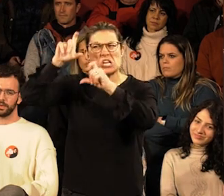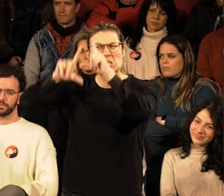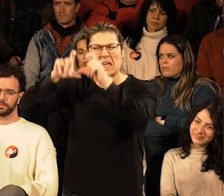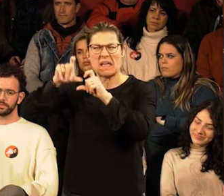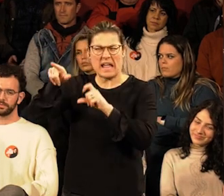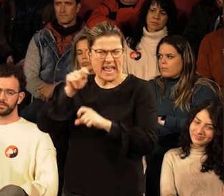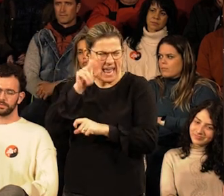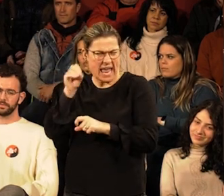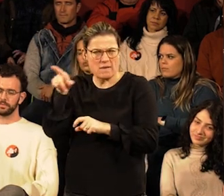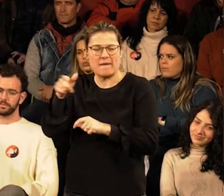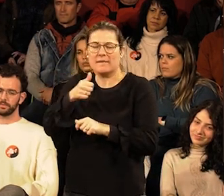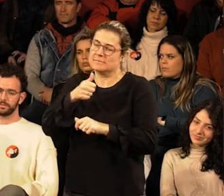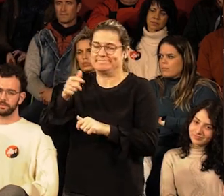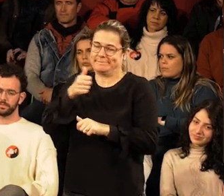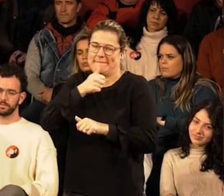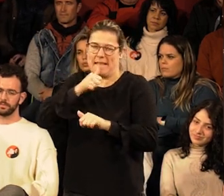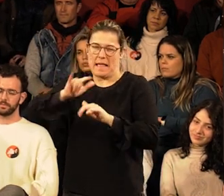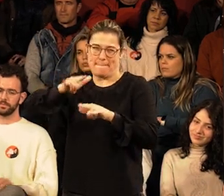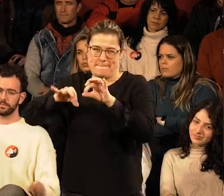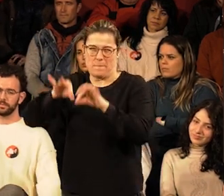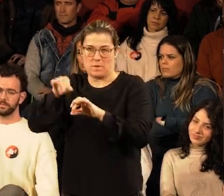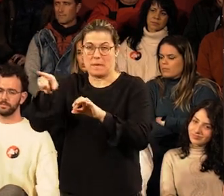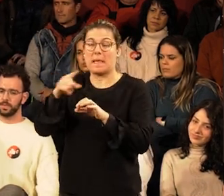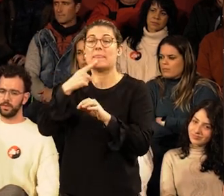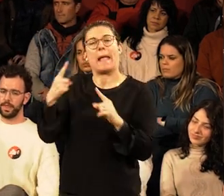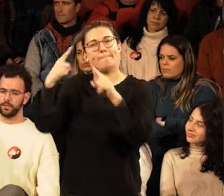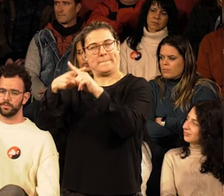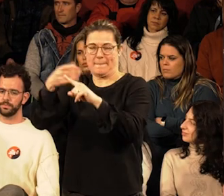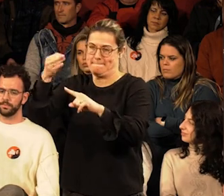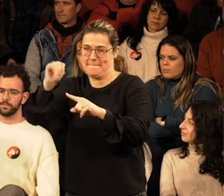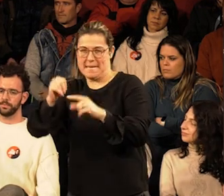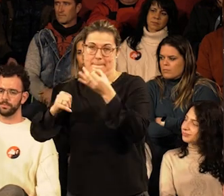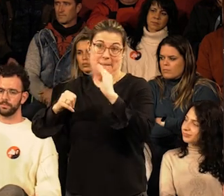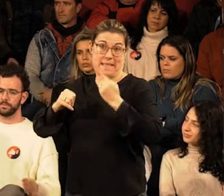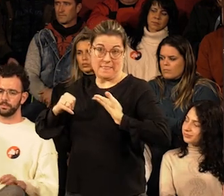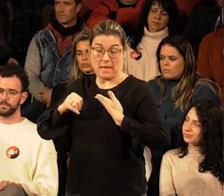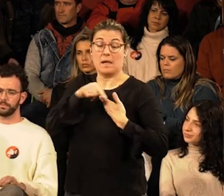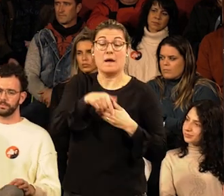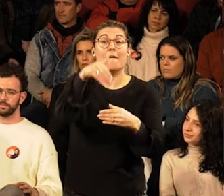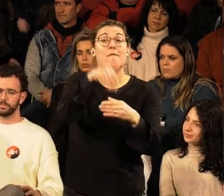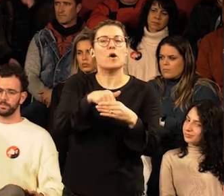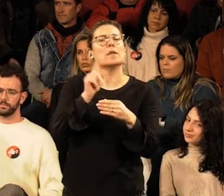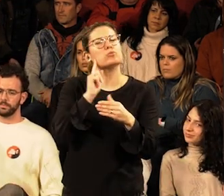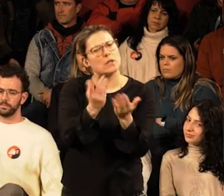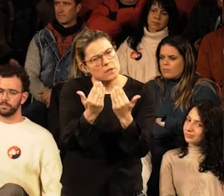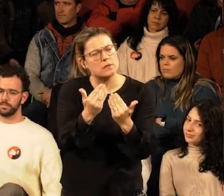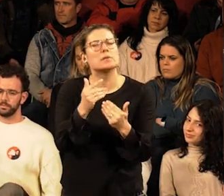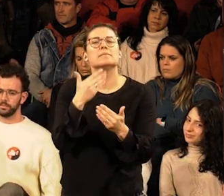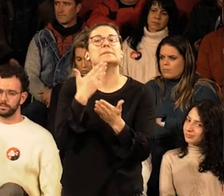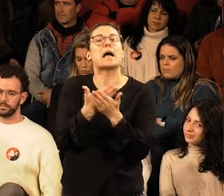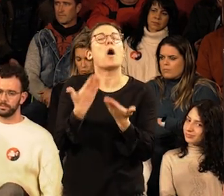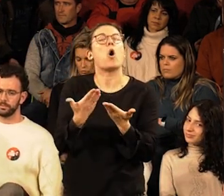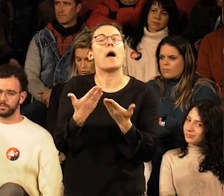e manipulator Um empate entre o PS e o PSD o voto útil volta a funcionar agora sob o